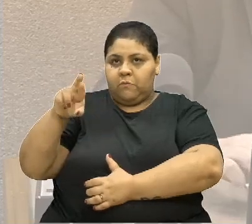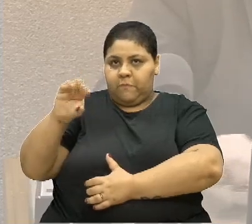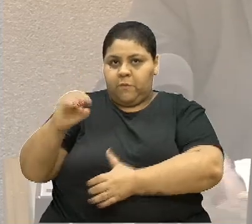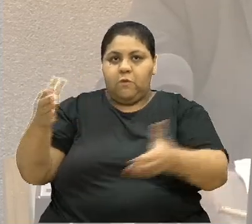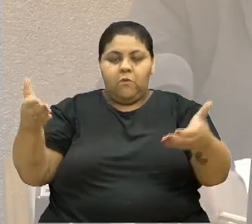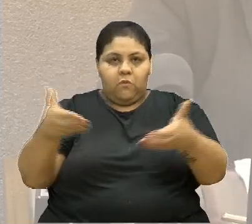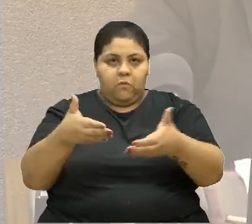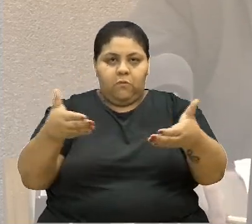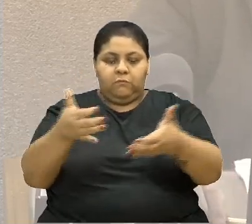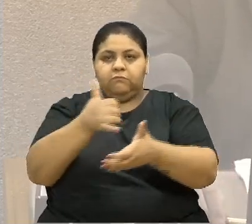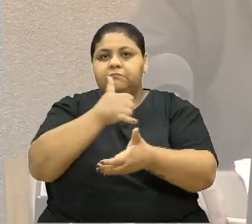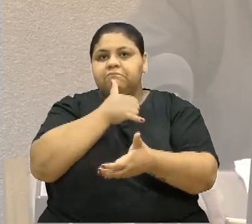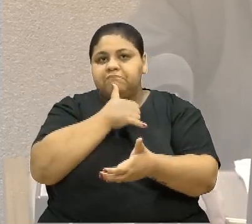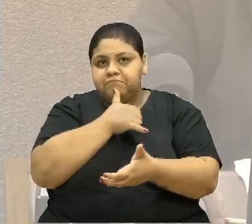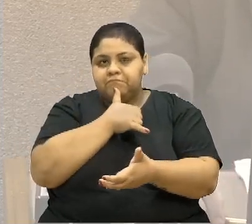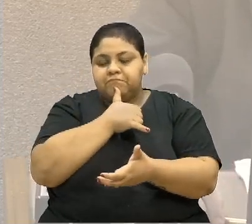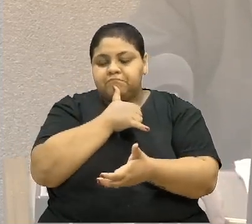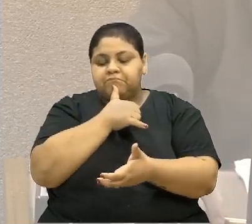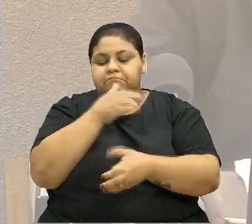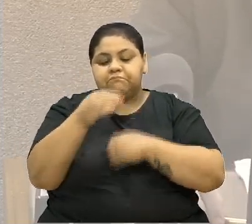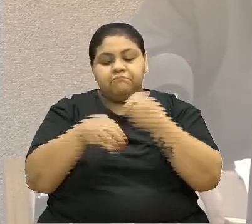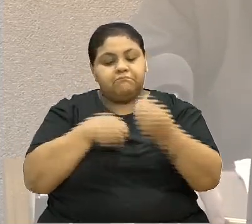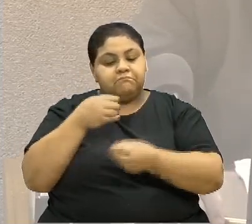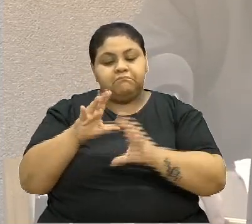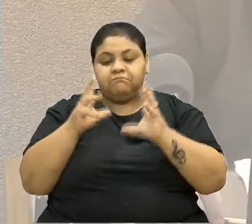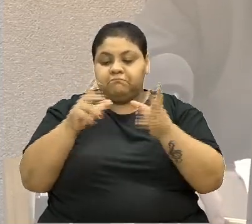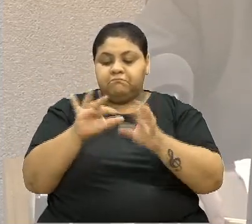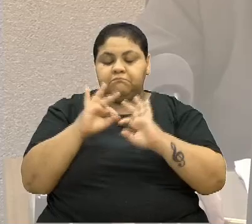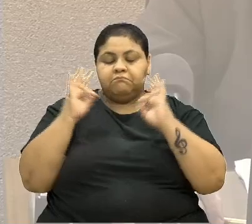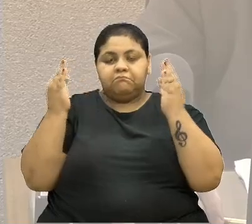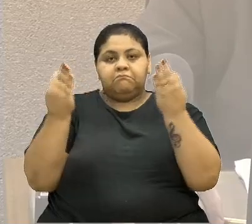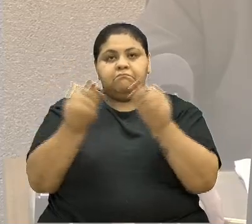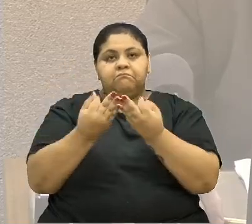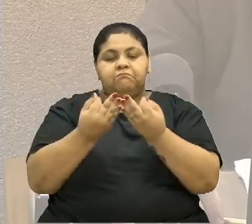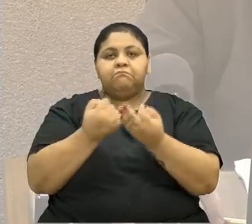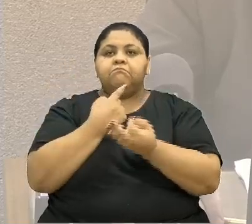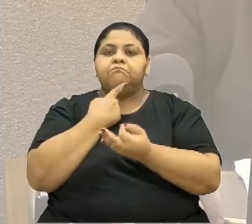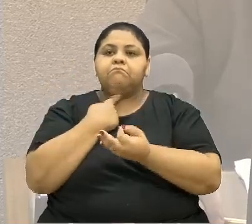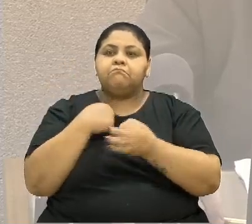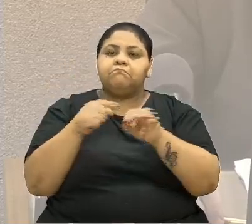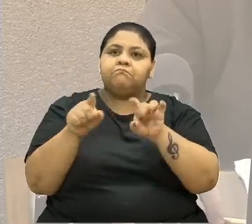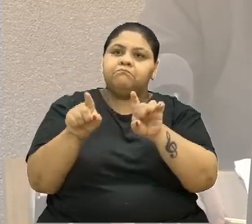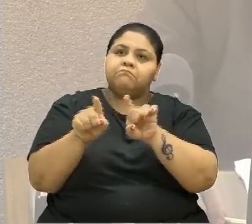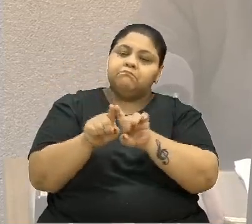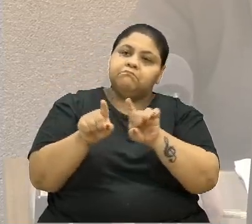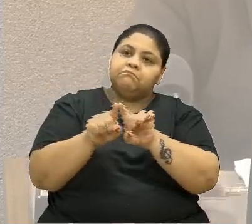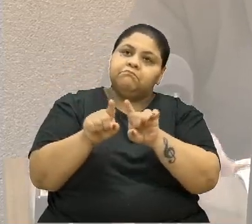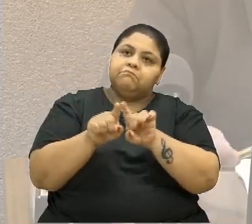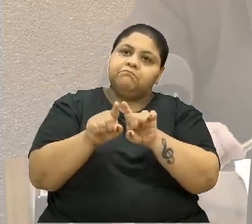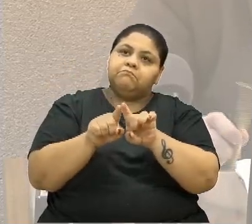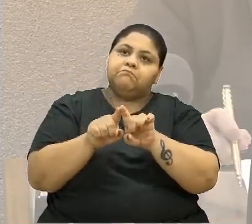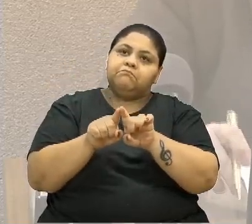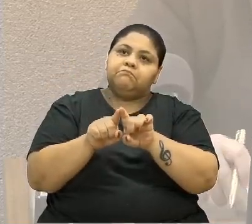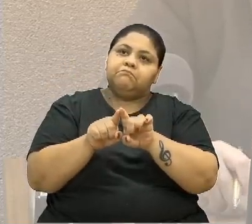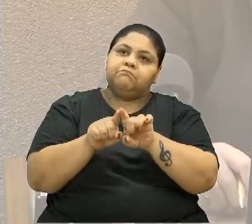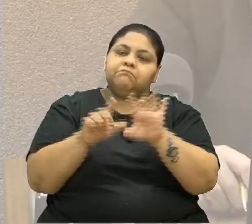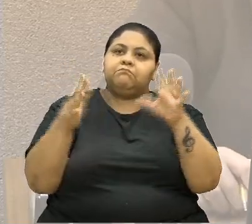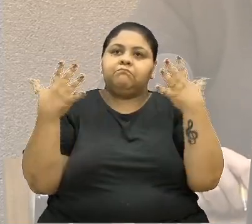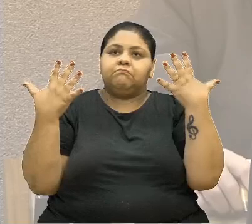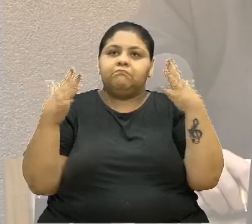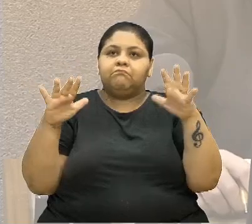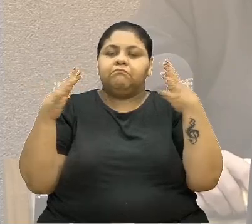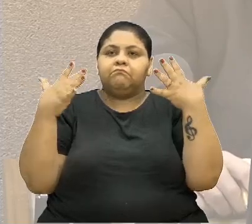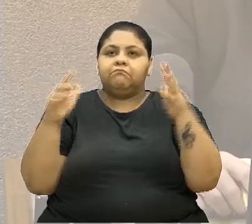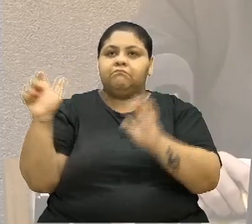voto de pesar e de sentimentos a toda a família. E gostaria também, né, de fazer um voto de congratulações